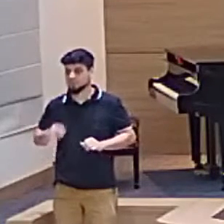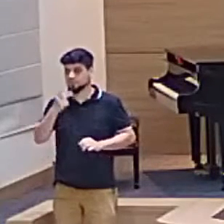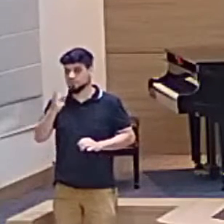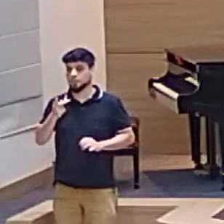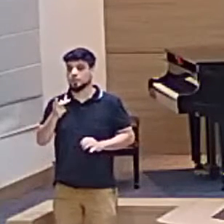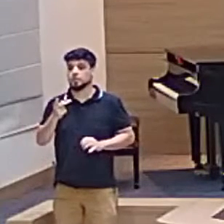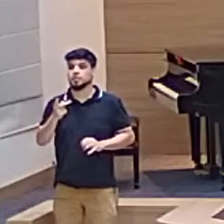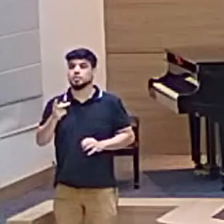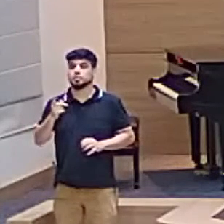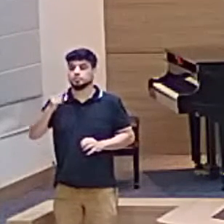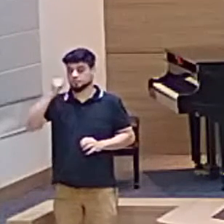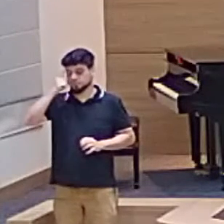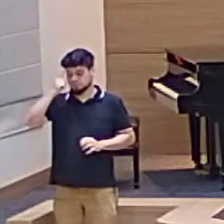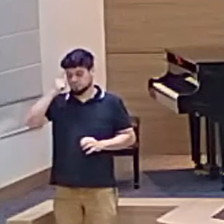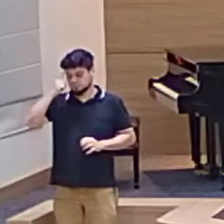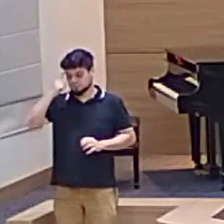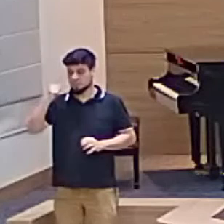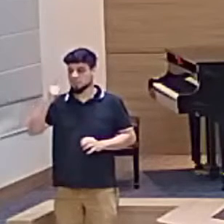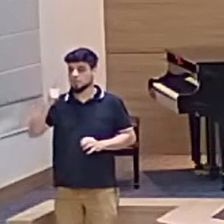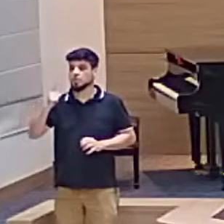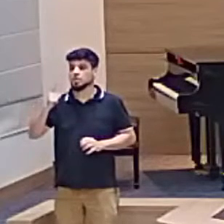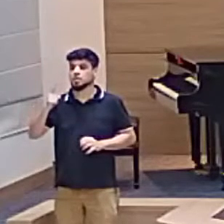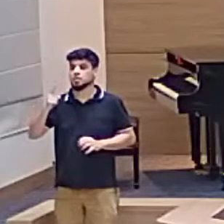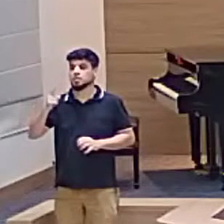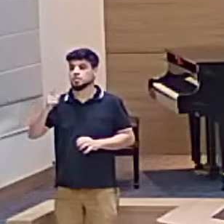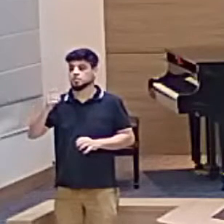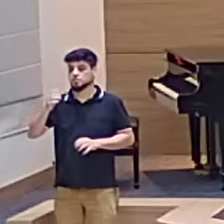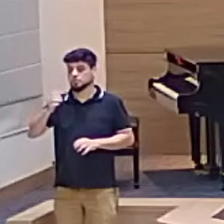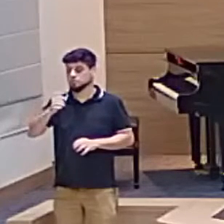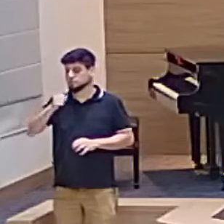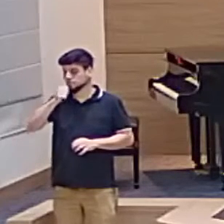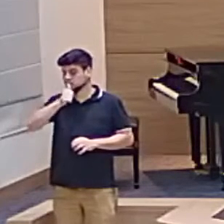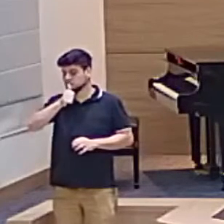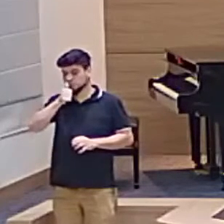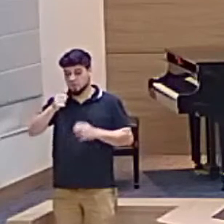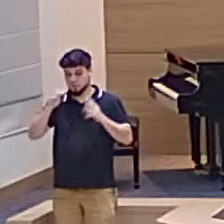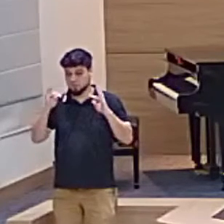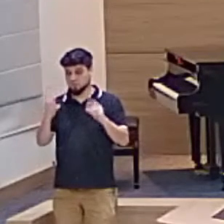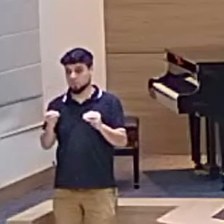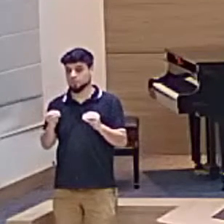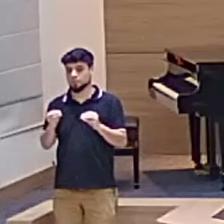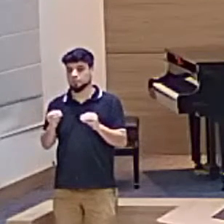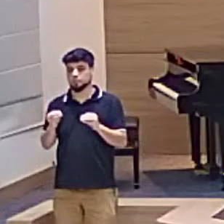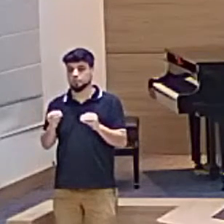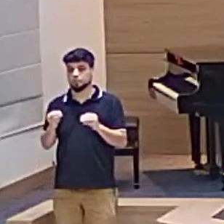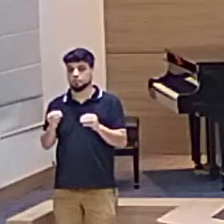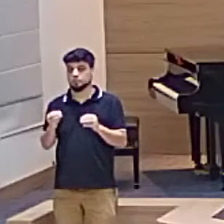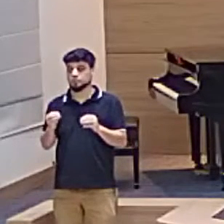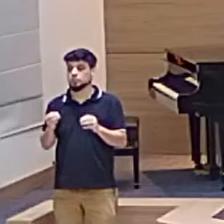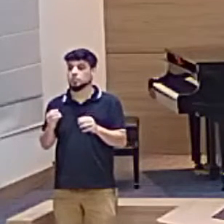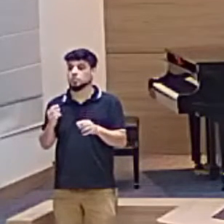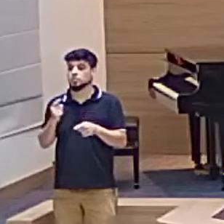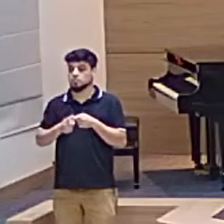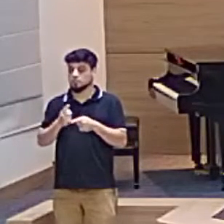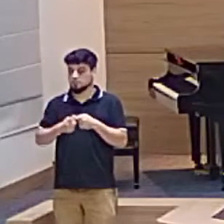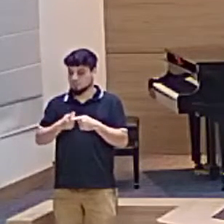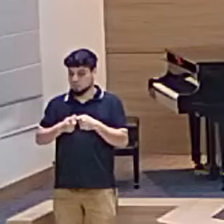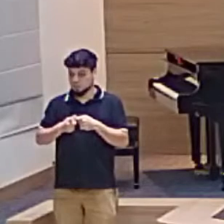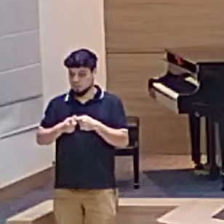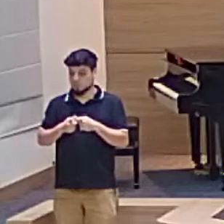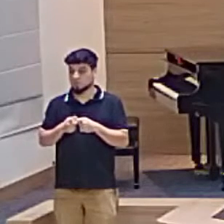madrugada e oferecia sacrifício de acordo com o número de todos eles pois é pois já pensava